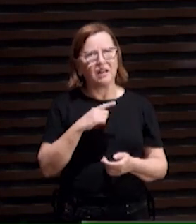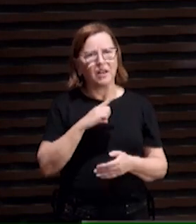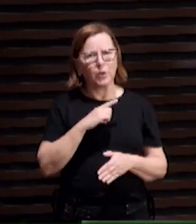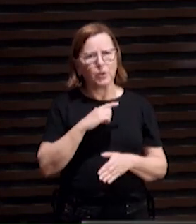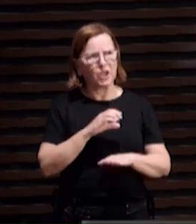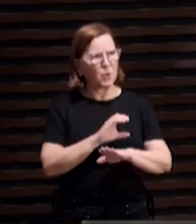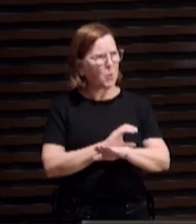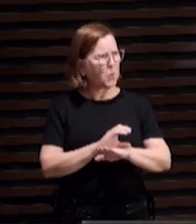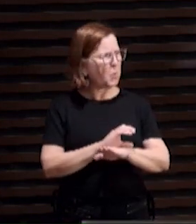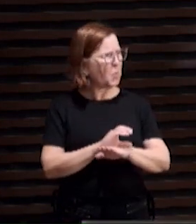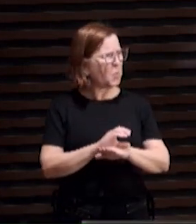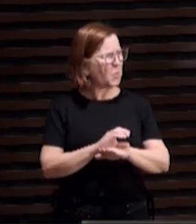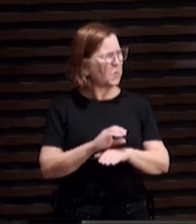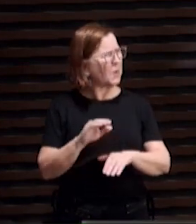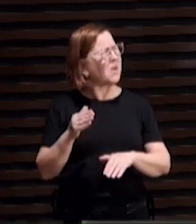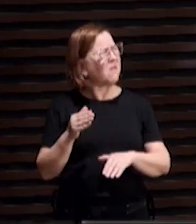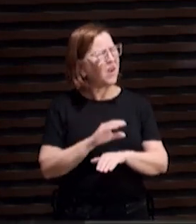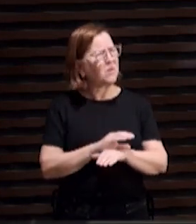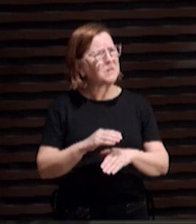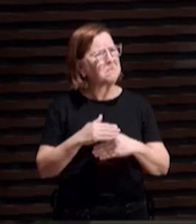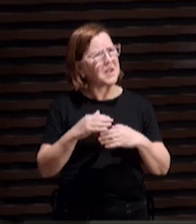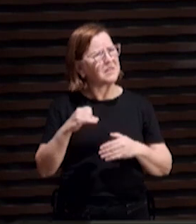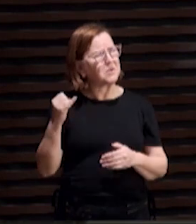Qual é o curso mais importante?